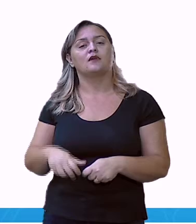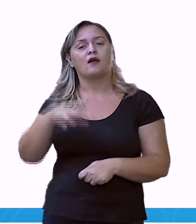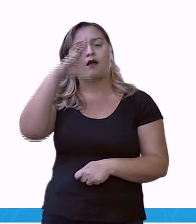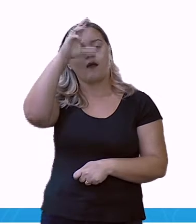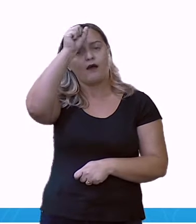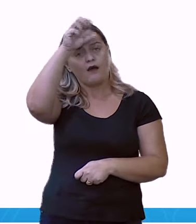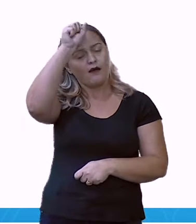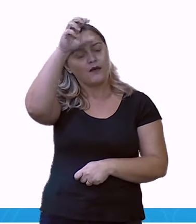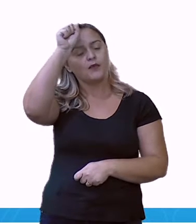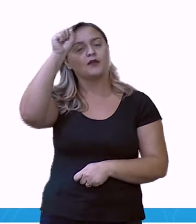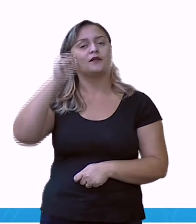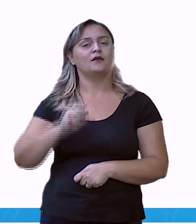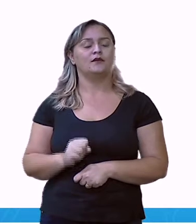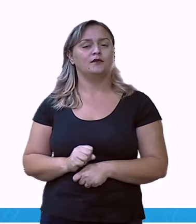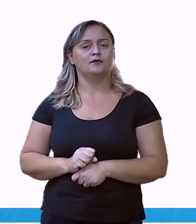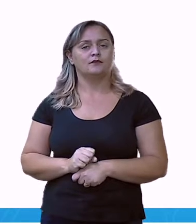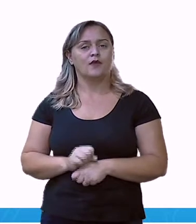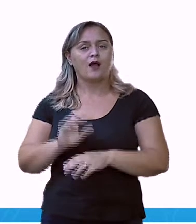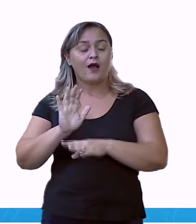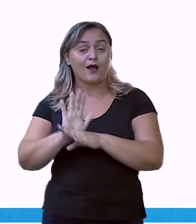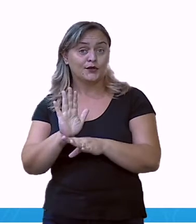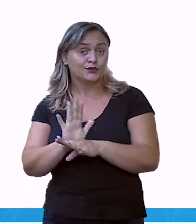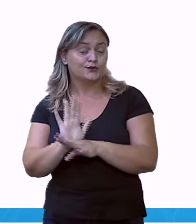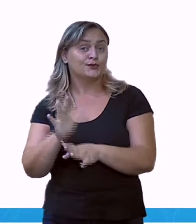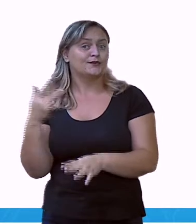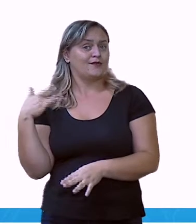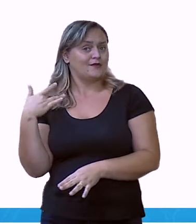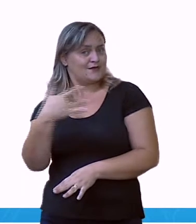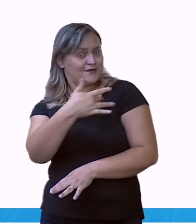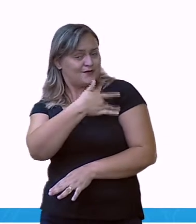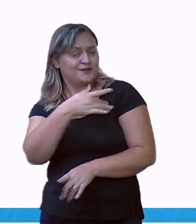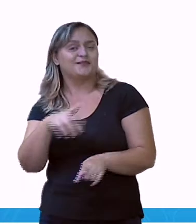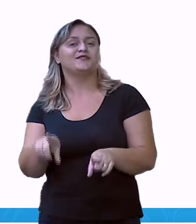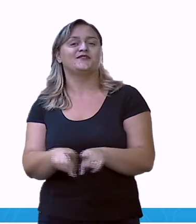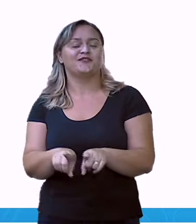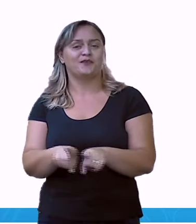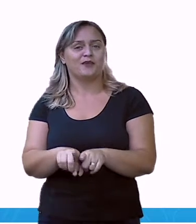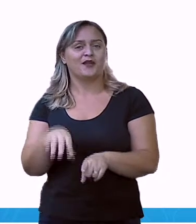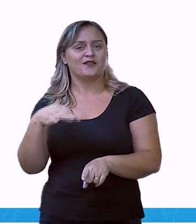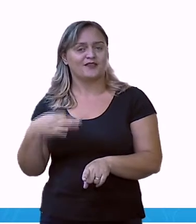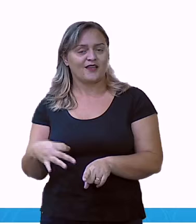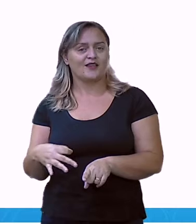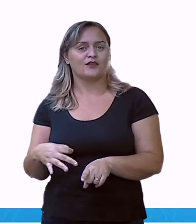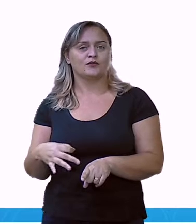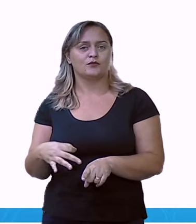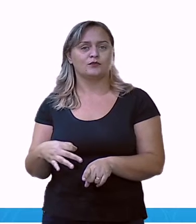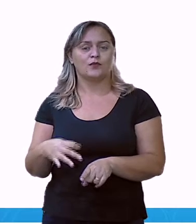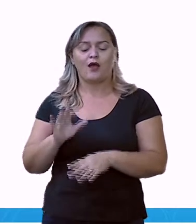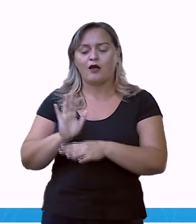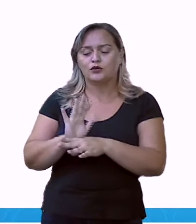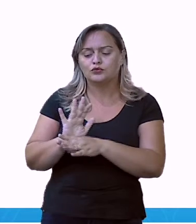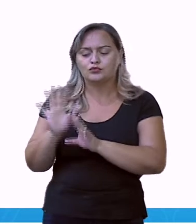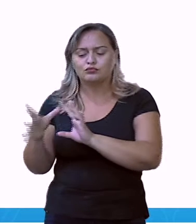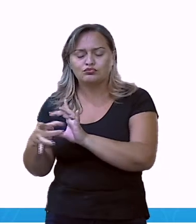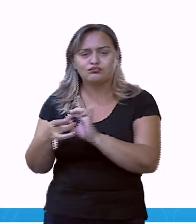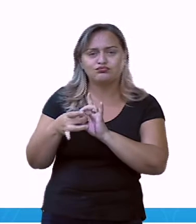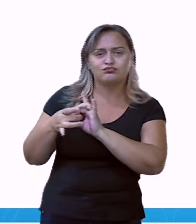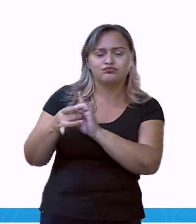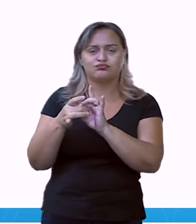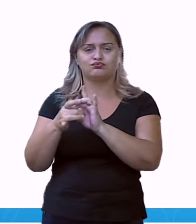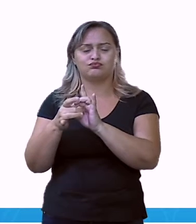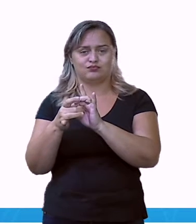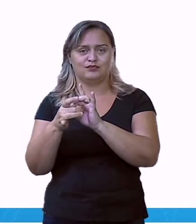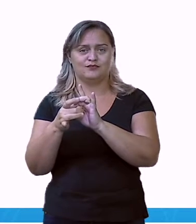Além disso, fazer exercício tem muitos benefícios para a saúde, porque ajudam aí no processo de socialização e a equilibrar as